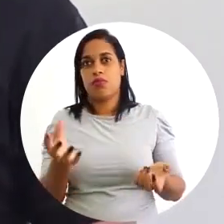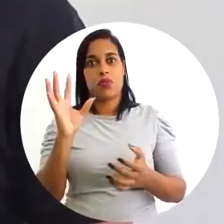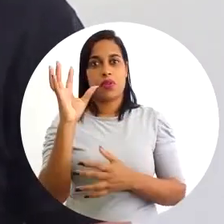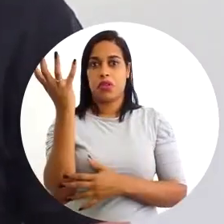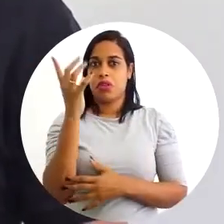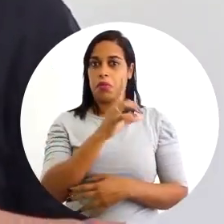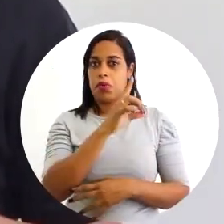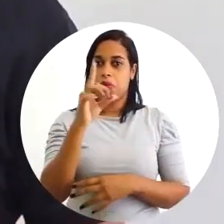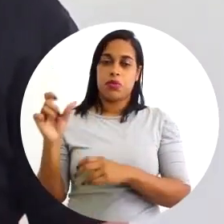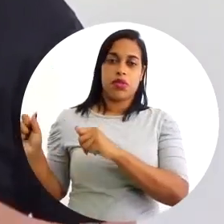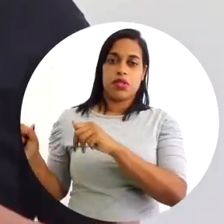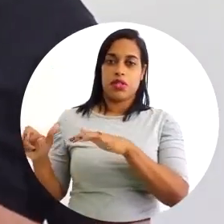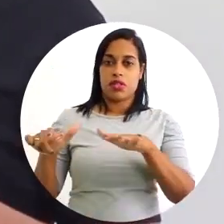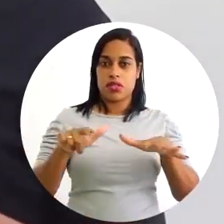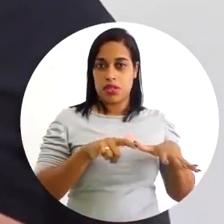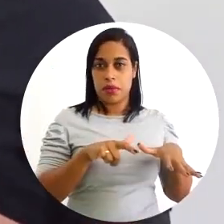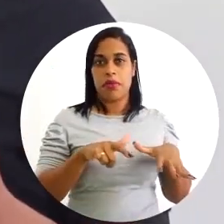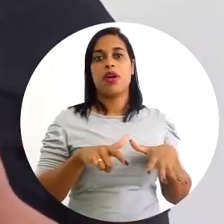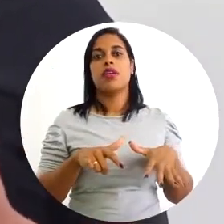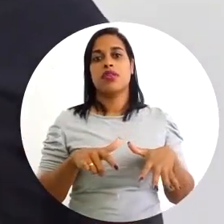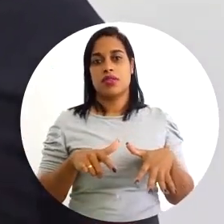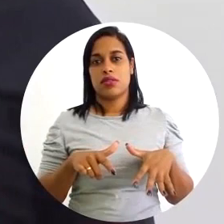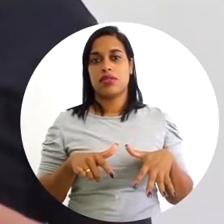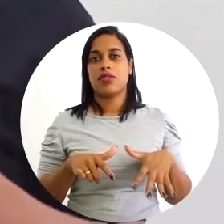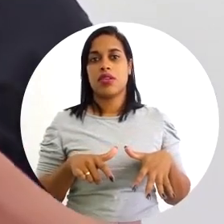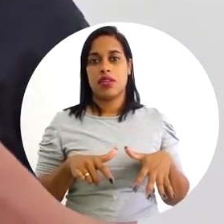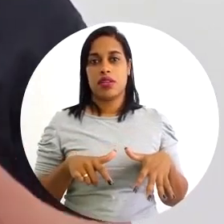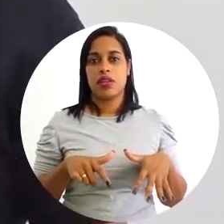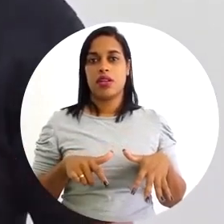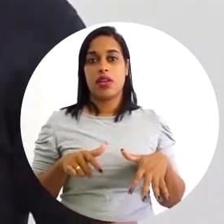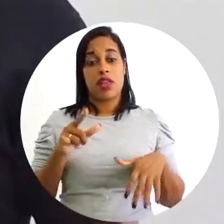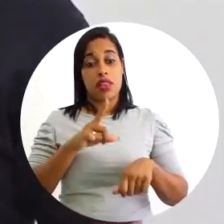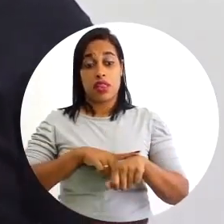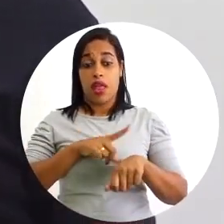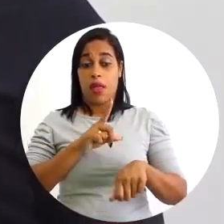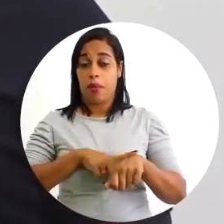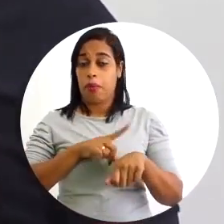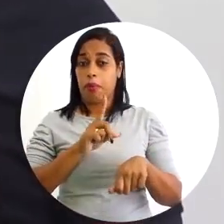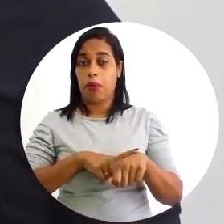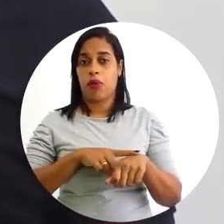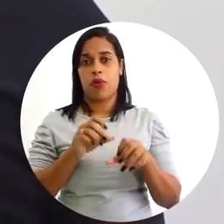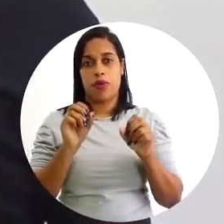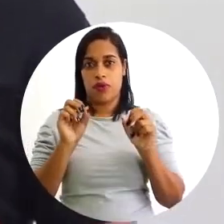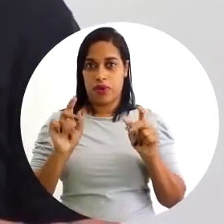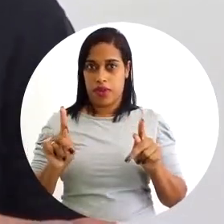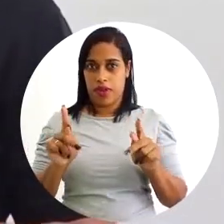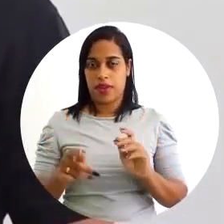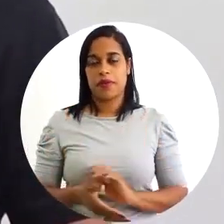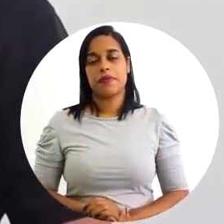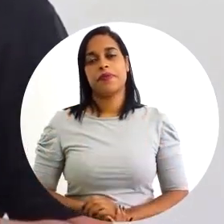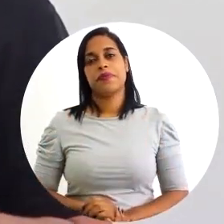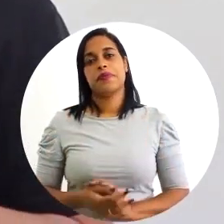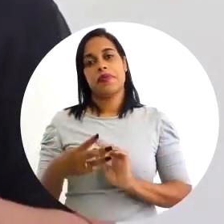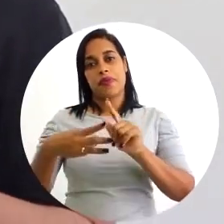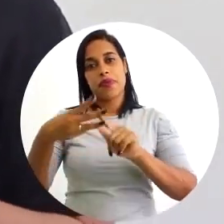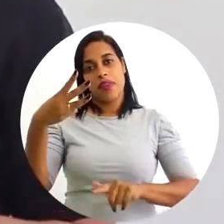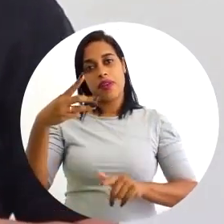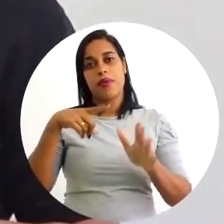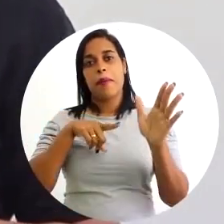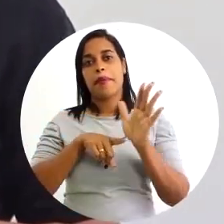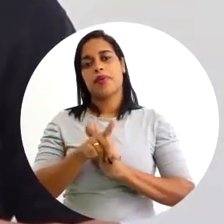ano, um dia da semana, ou seja, alguma coisa relacionada a tempo, ok? Então essas três perguntas